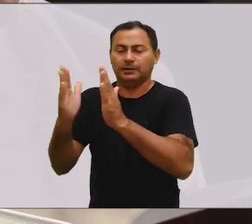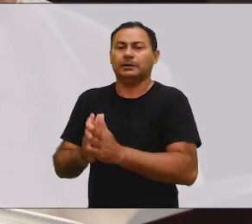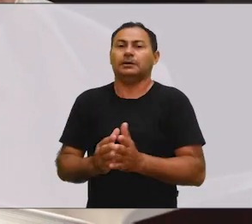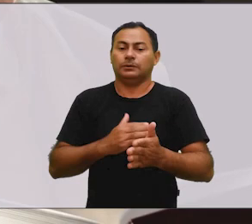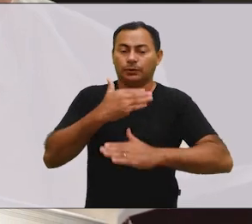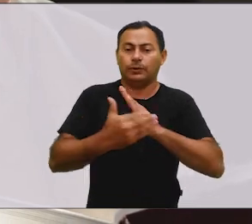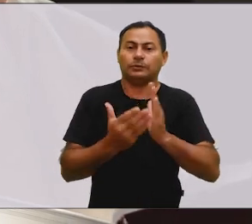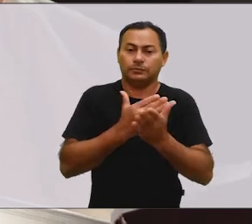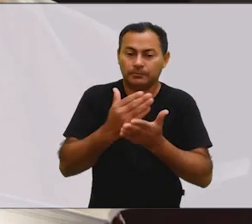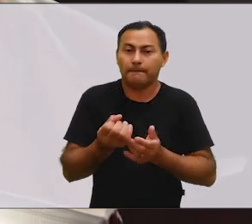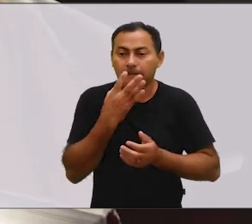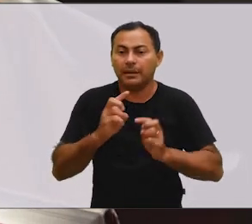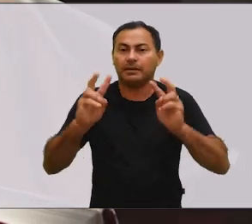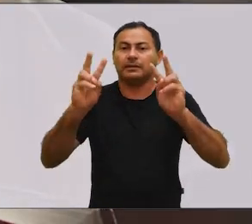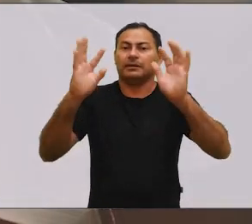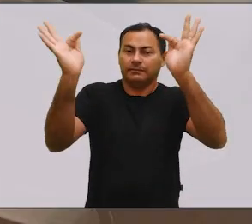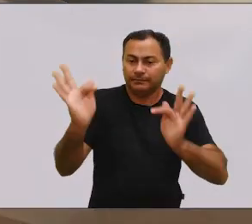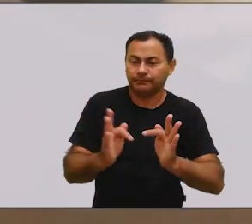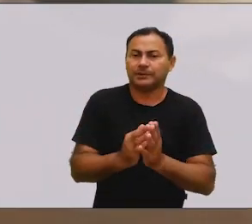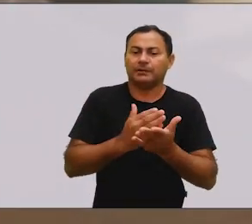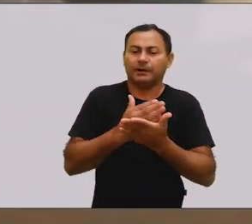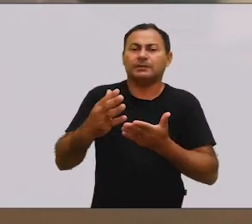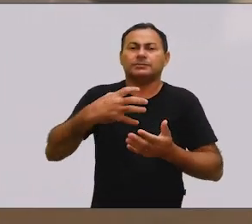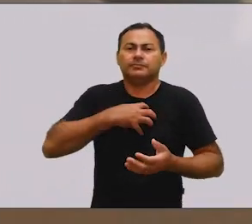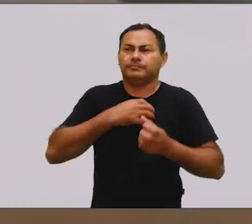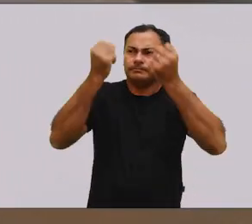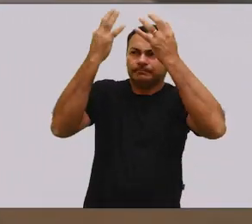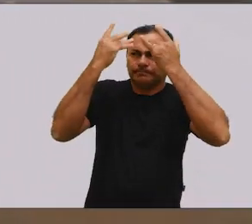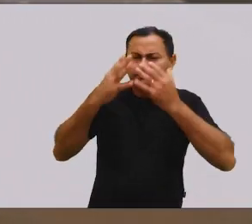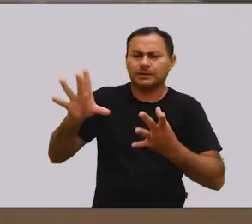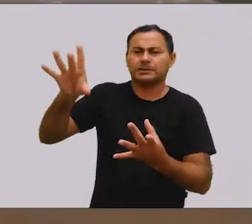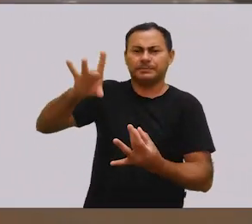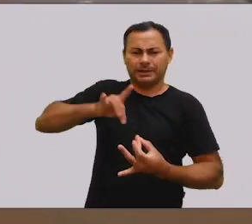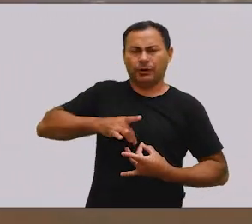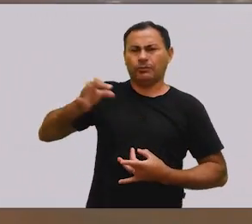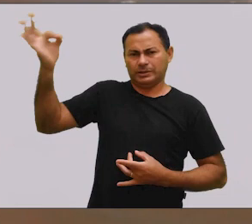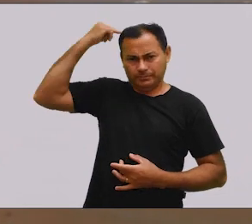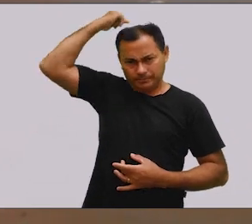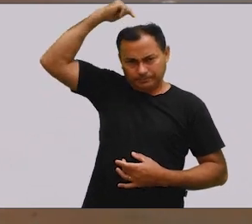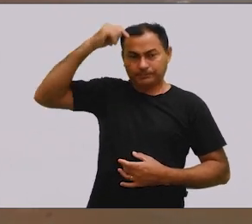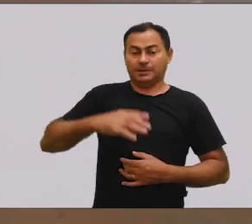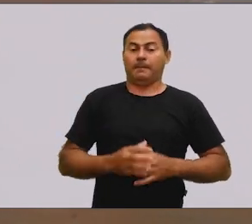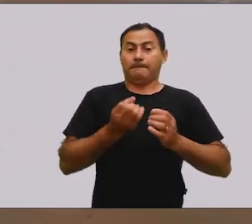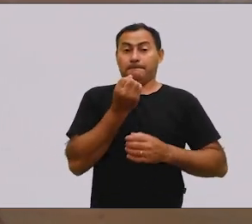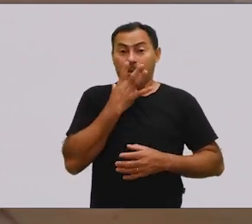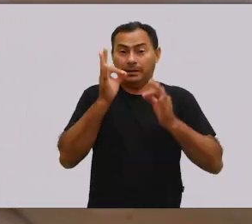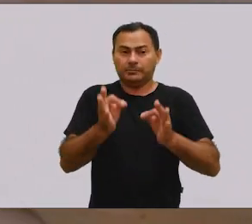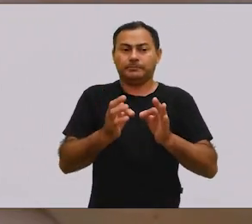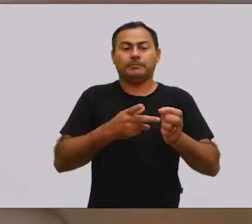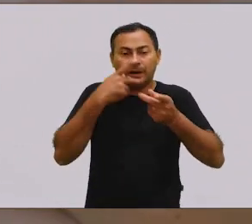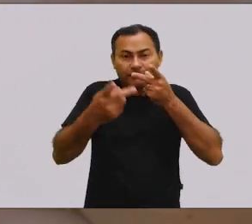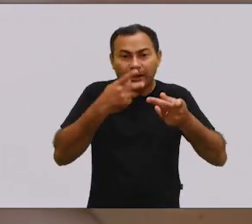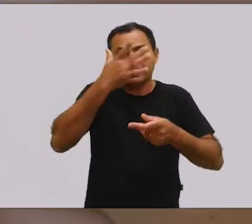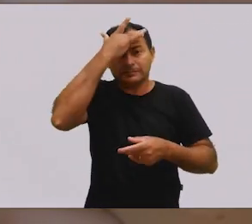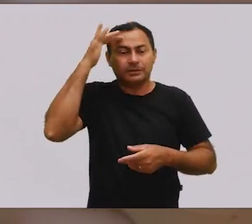com bem-aventurados, o que pode ser traduzido por em estado de graça ou espiritualmente prósperos, ricos, e